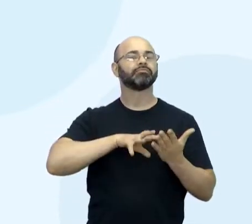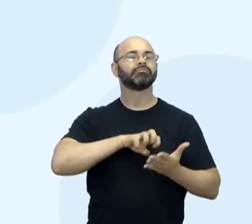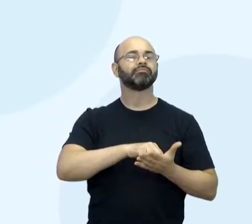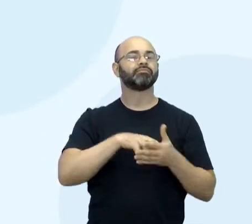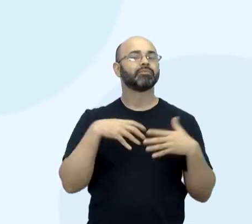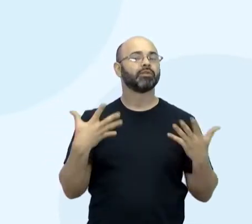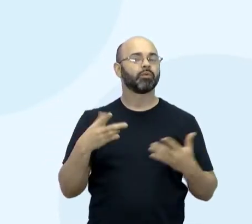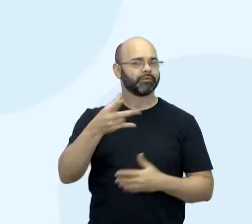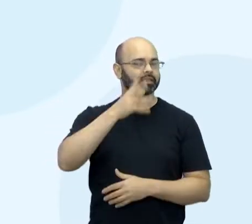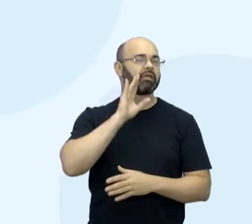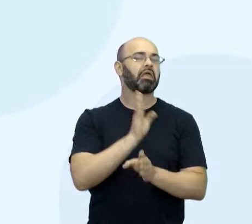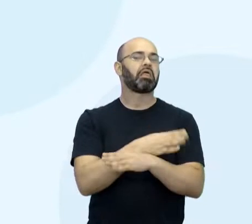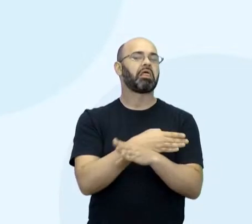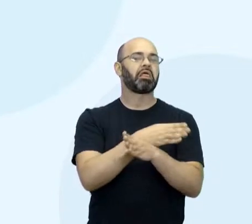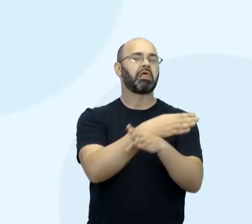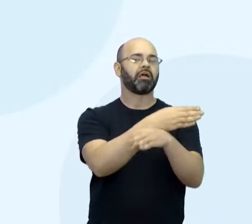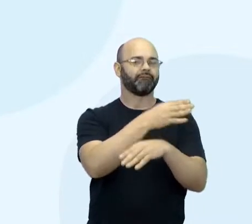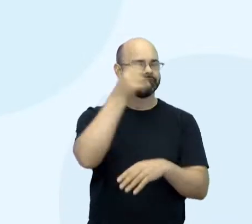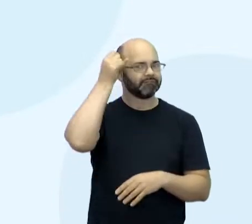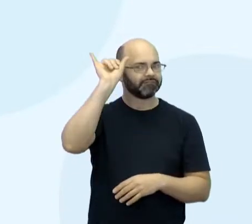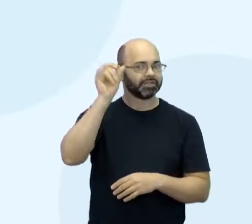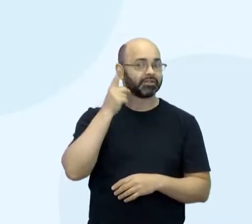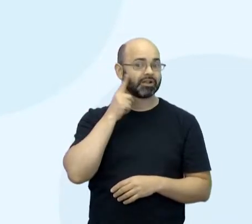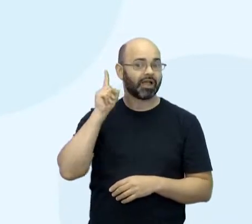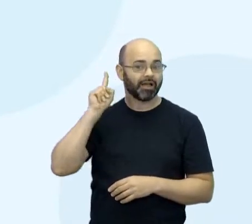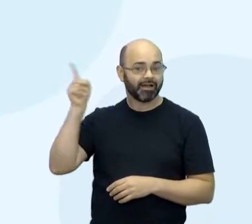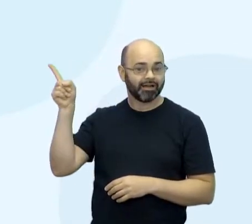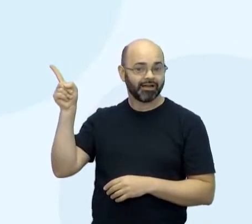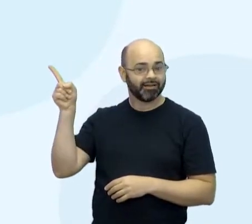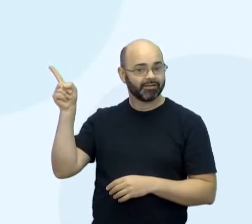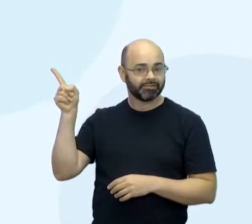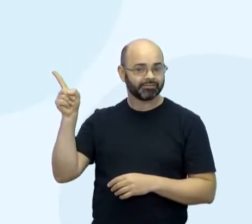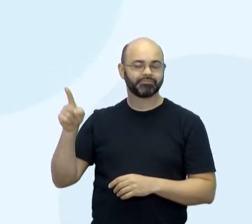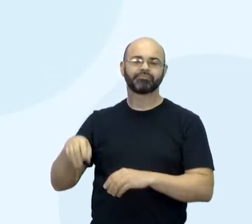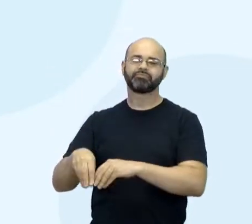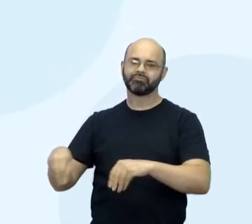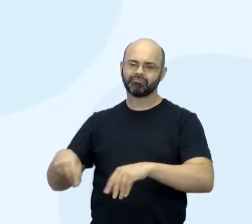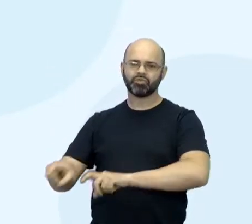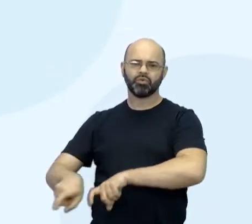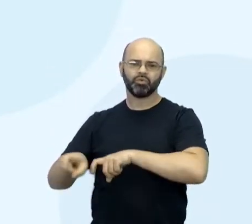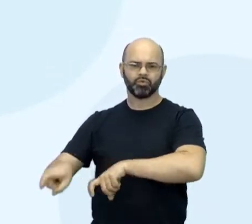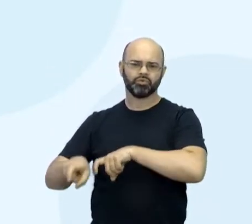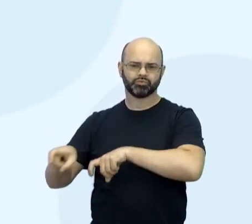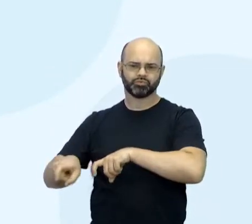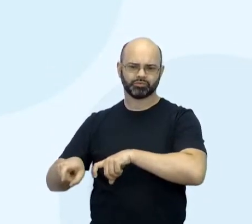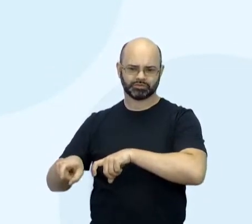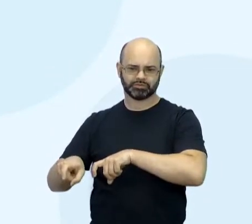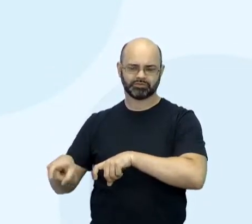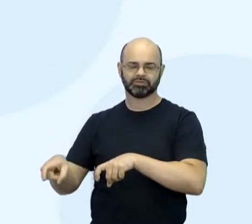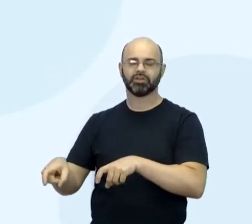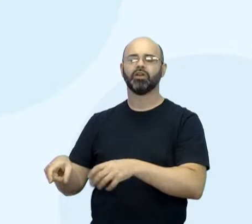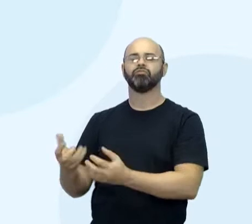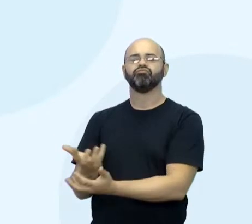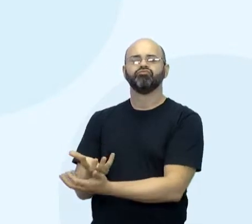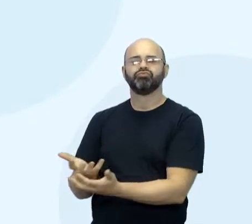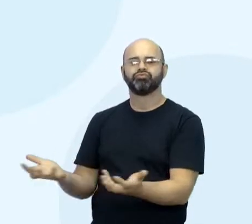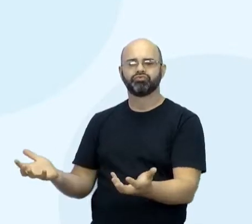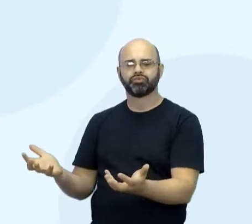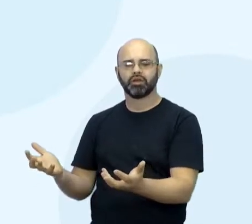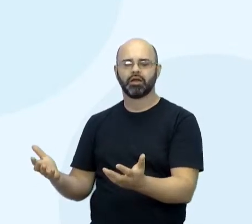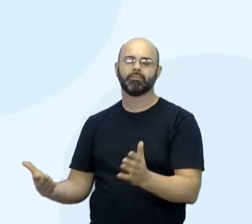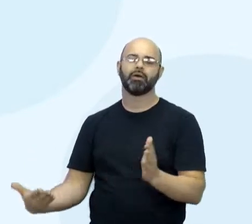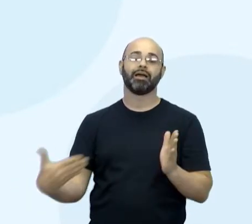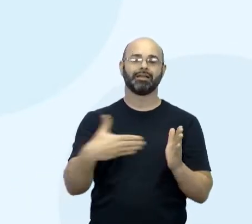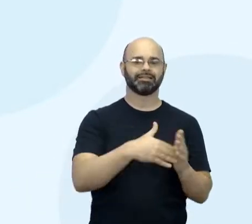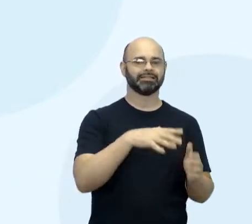você vai ficar perdido aí, ó. Tá aí, ó. Cultura do solo, do campo à cidade. Qual é a unidade